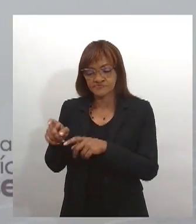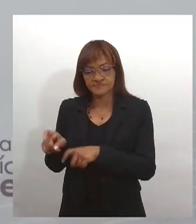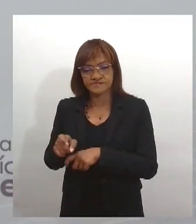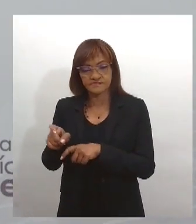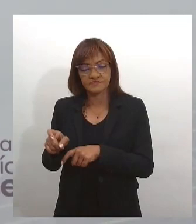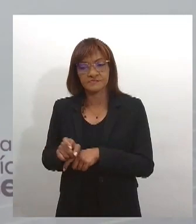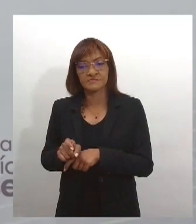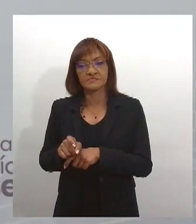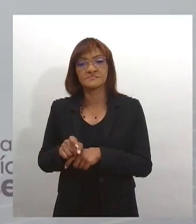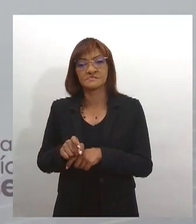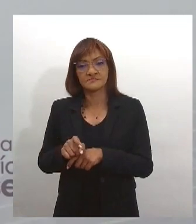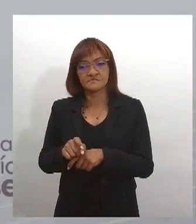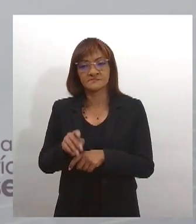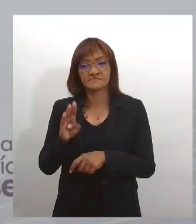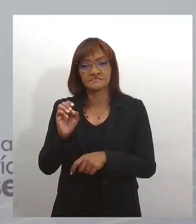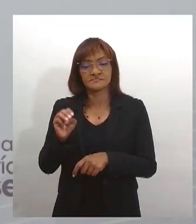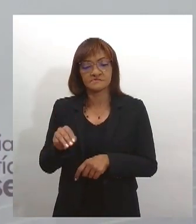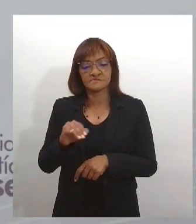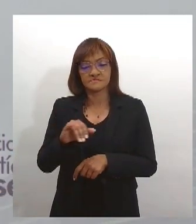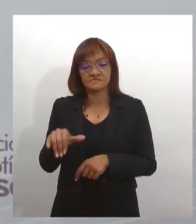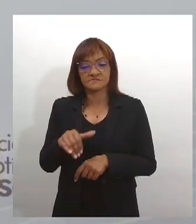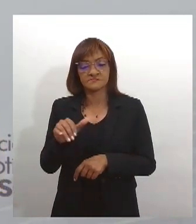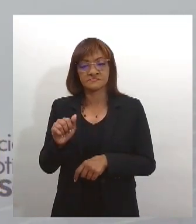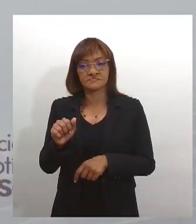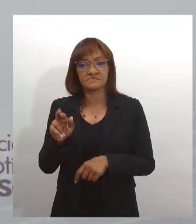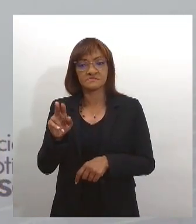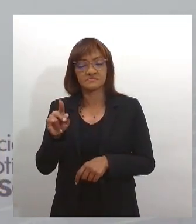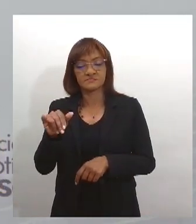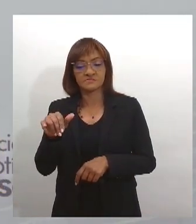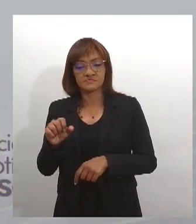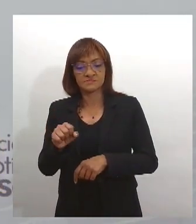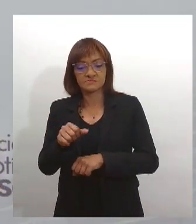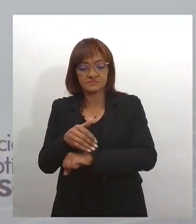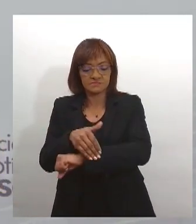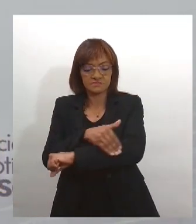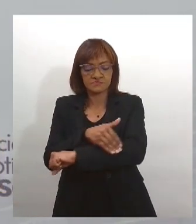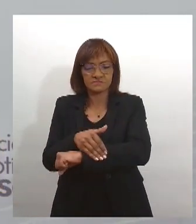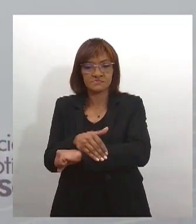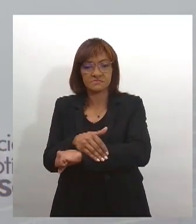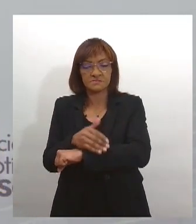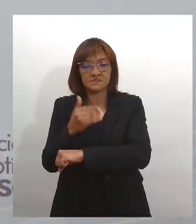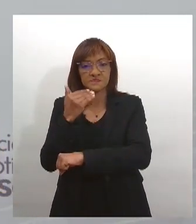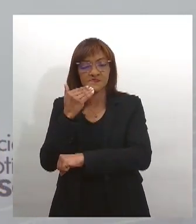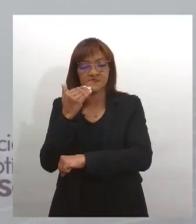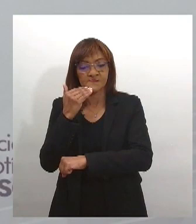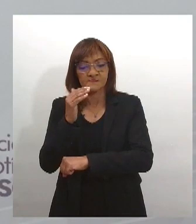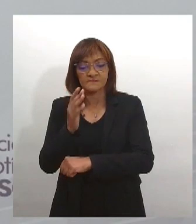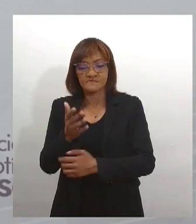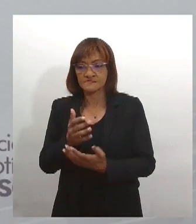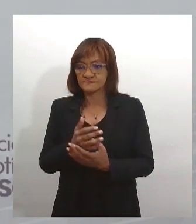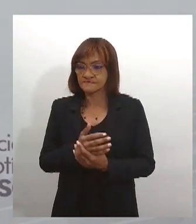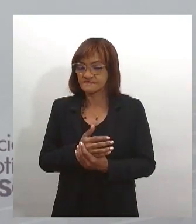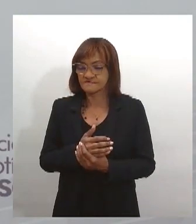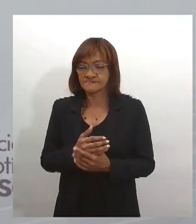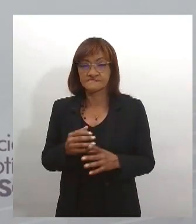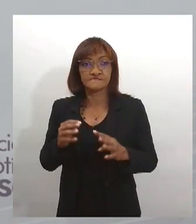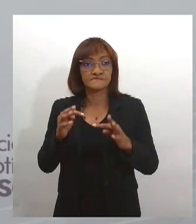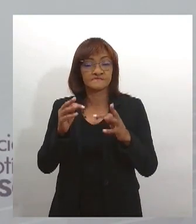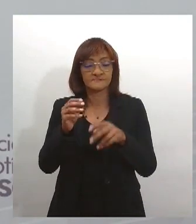Itabaiana, com esses meio-fios, né, com esses meio-fios da morte, como tem ocorrido em todo o estado de Sergipe, e nesse